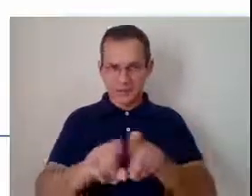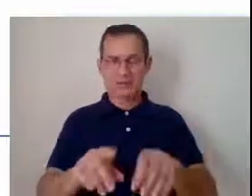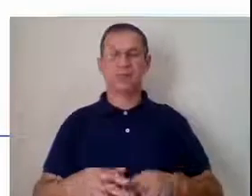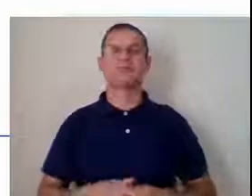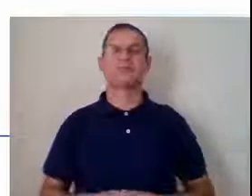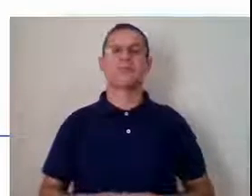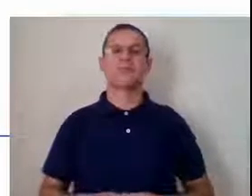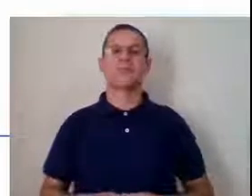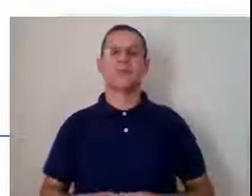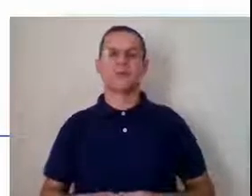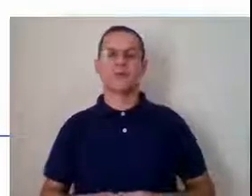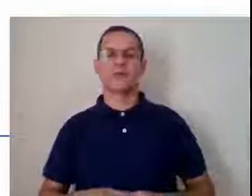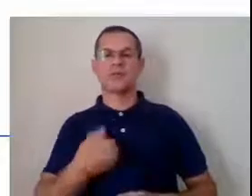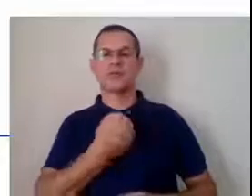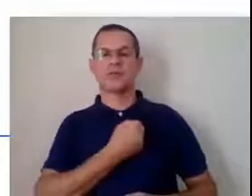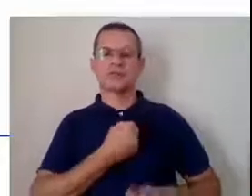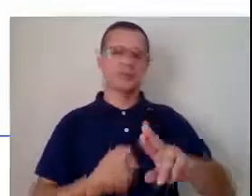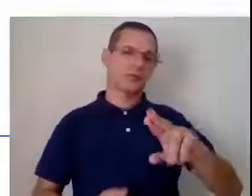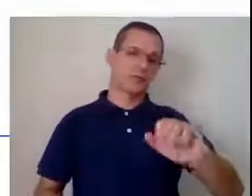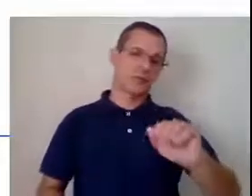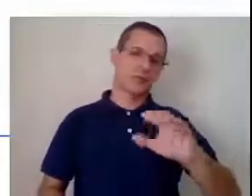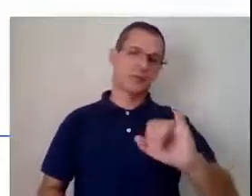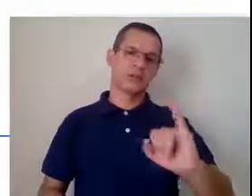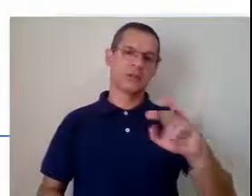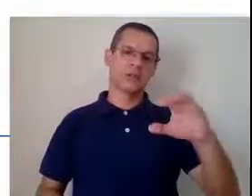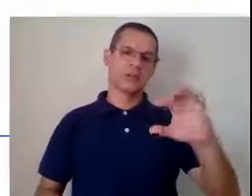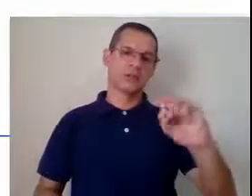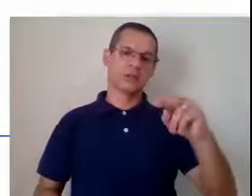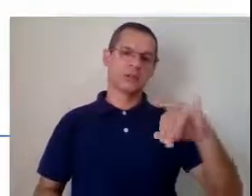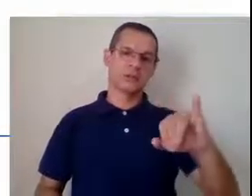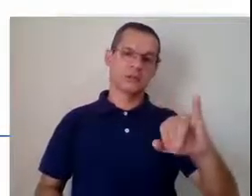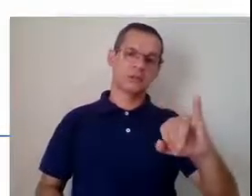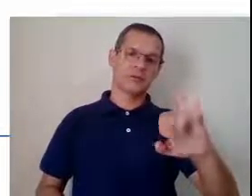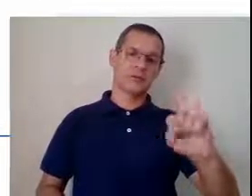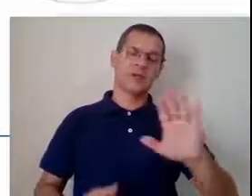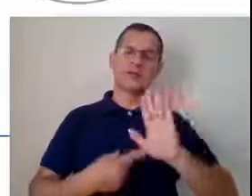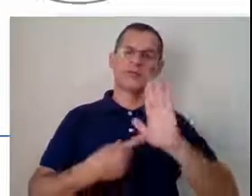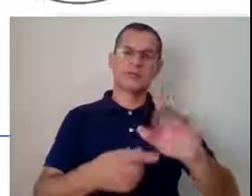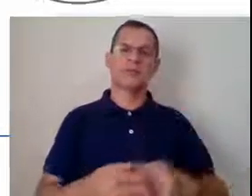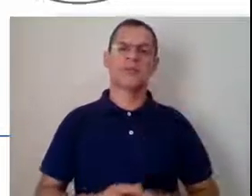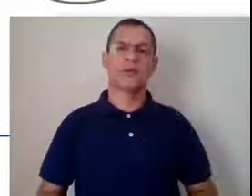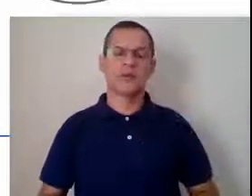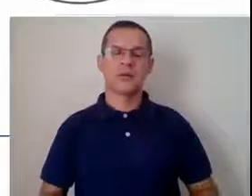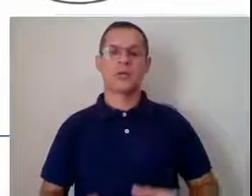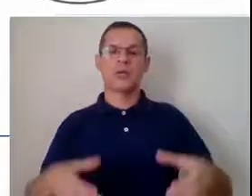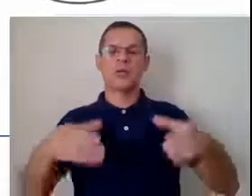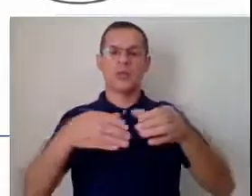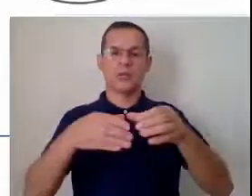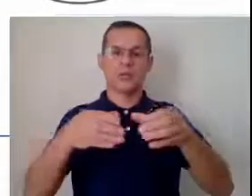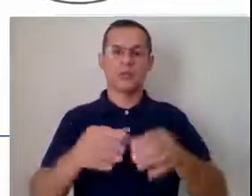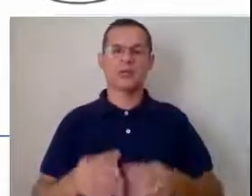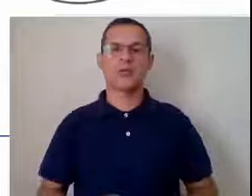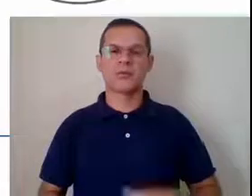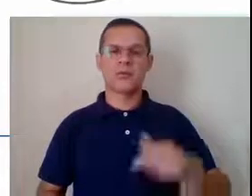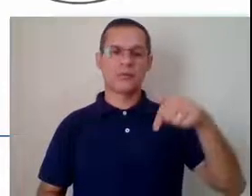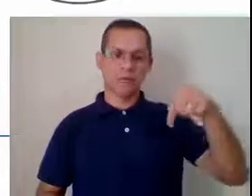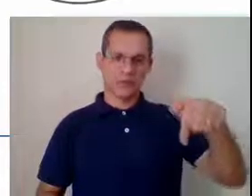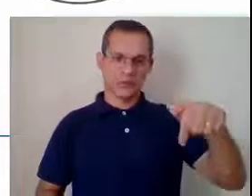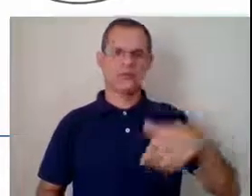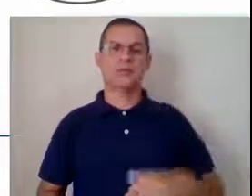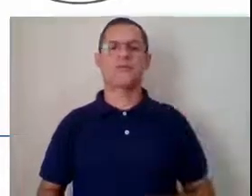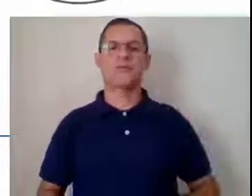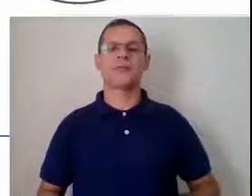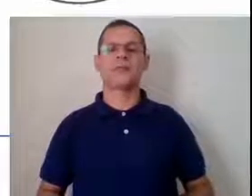tá? Os números racionais, né, que são representados pelo conjunto Q,